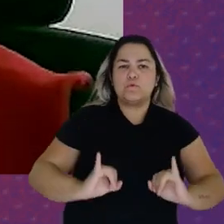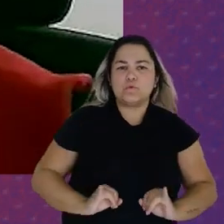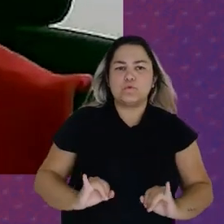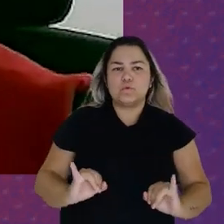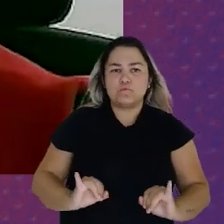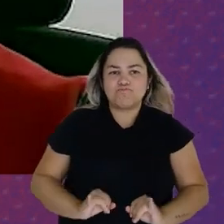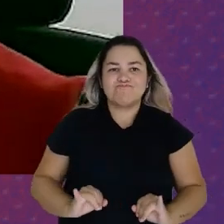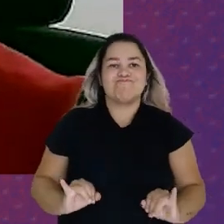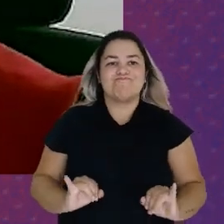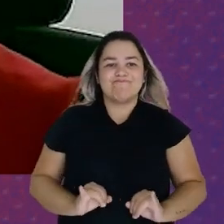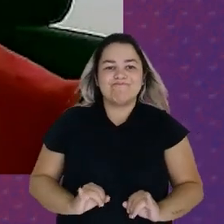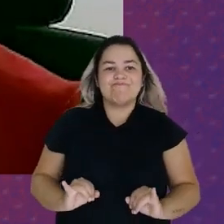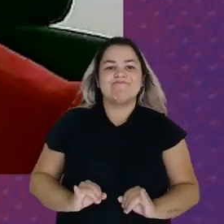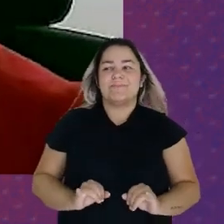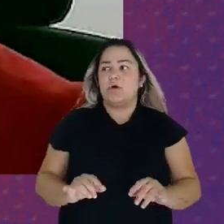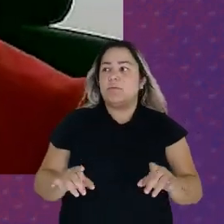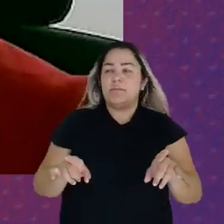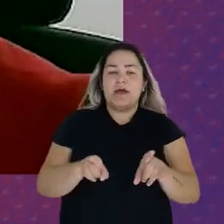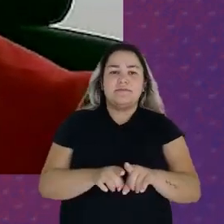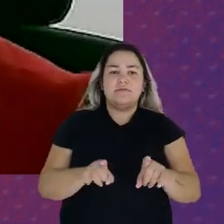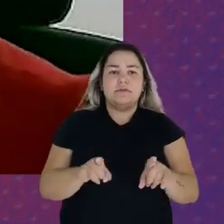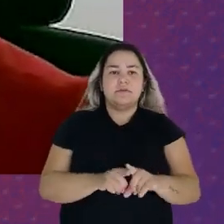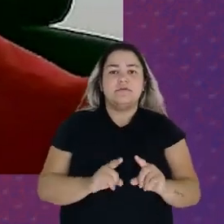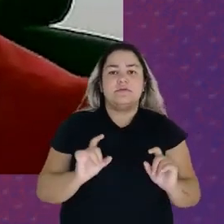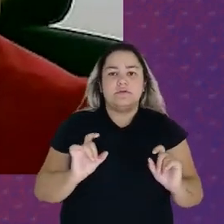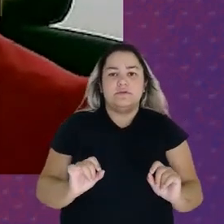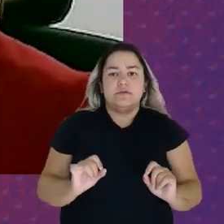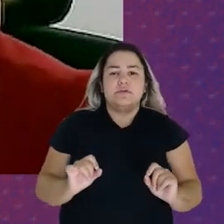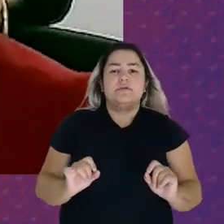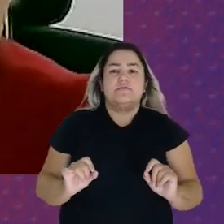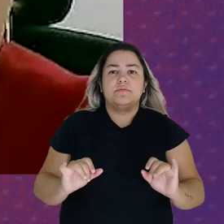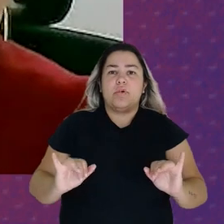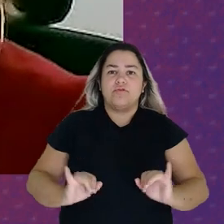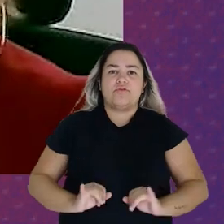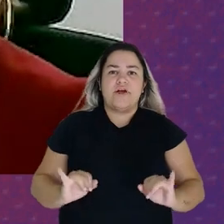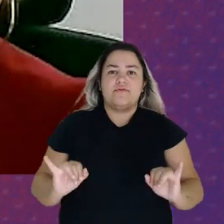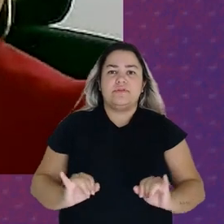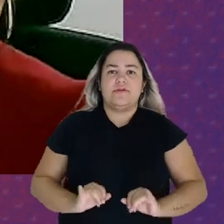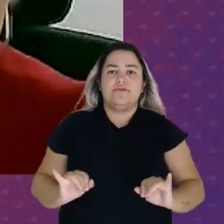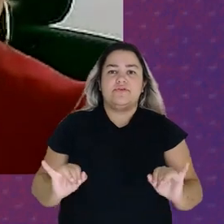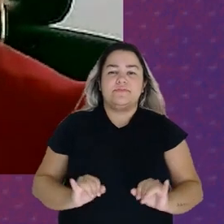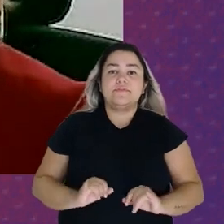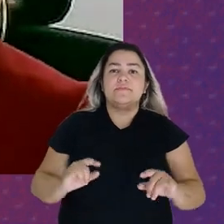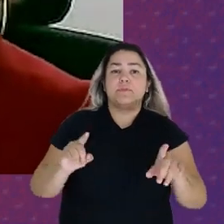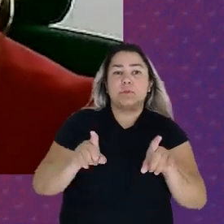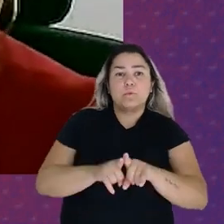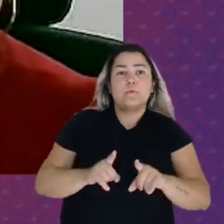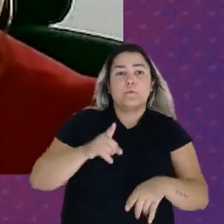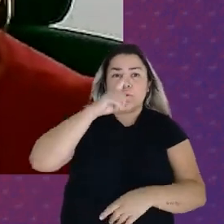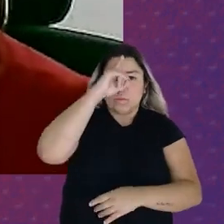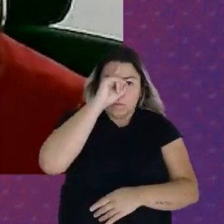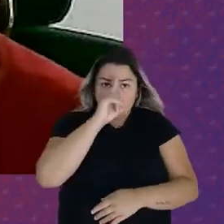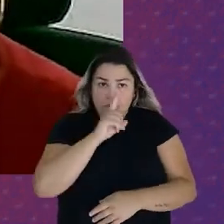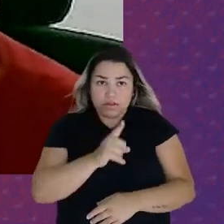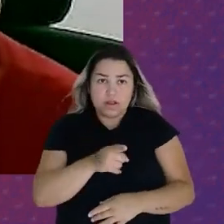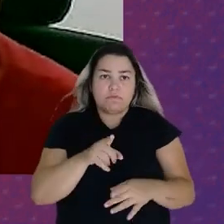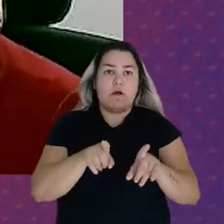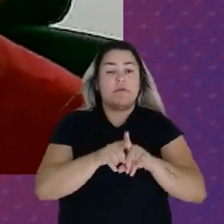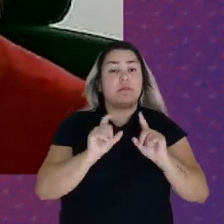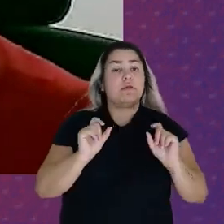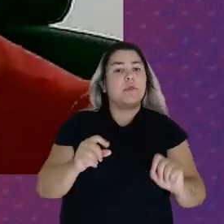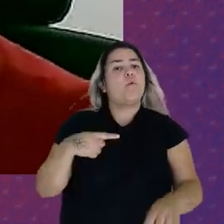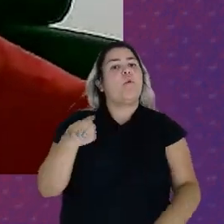perseguições, sofrendo violência política de gênero, sofrendo ameaças de cassação dos seus mandatos, é que o